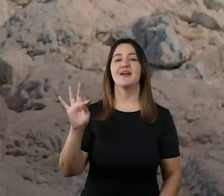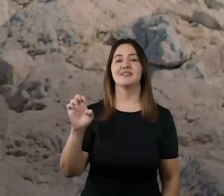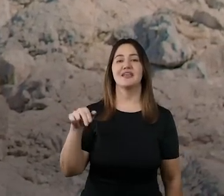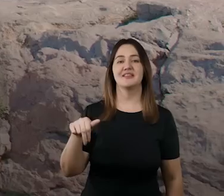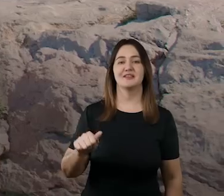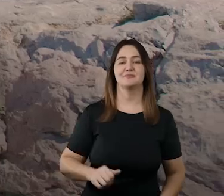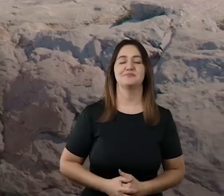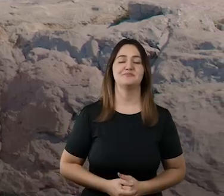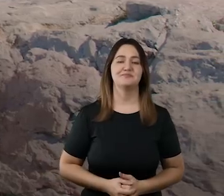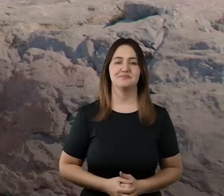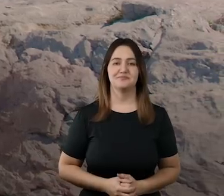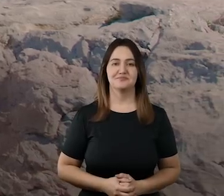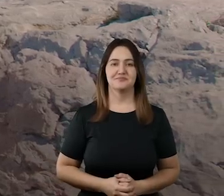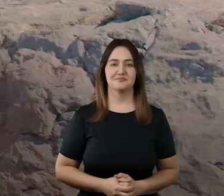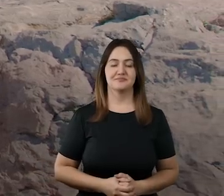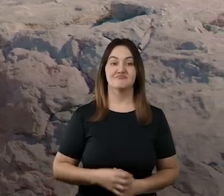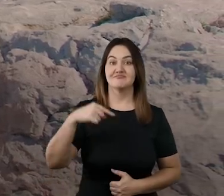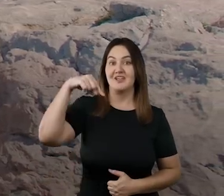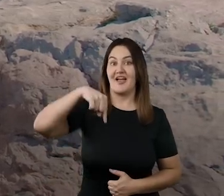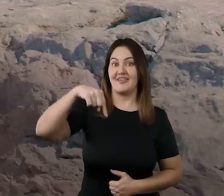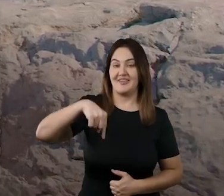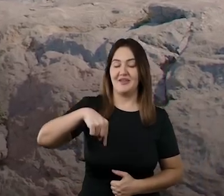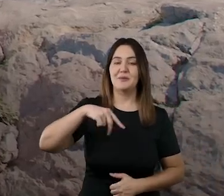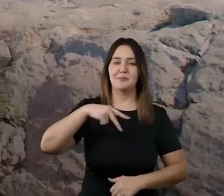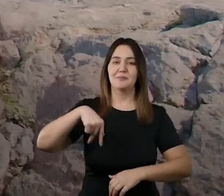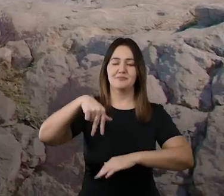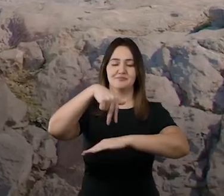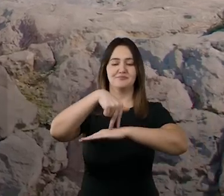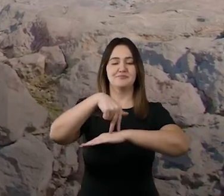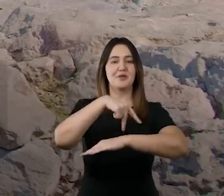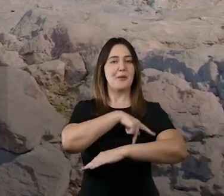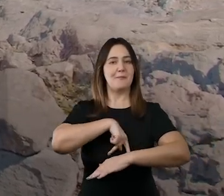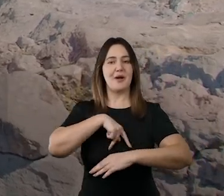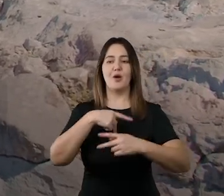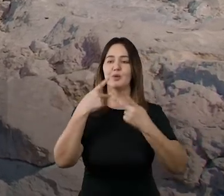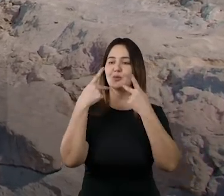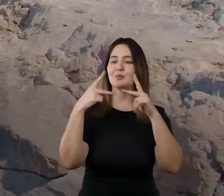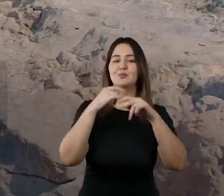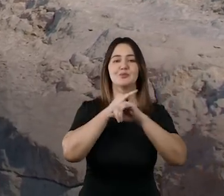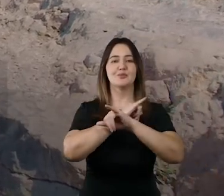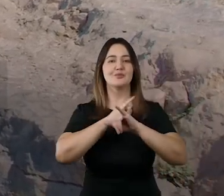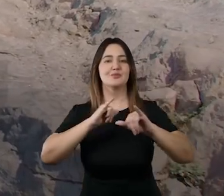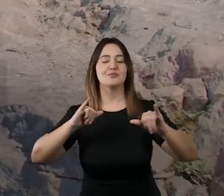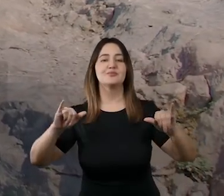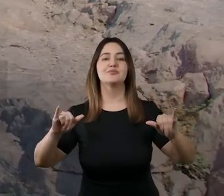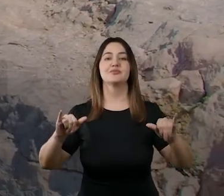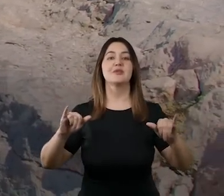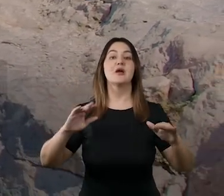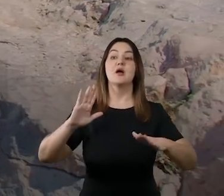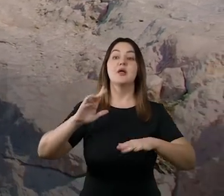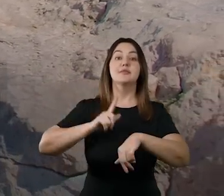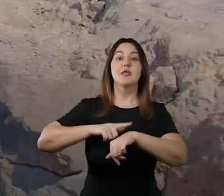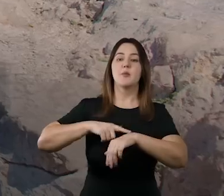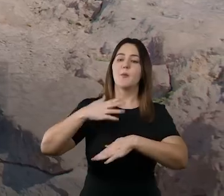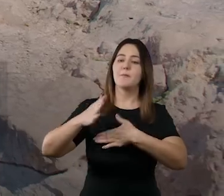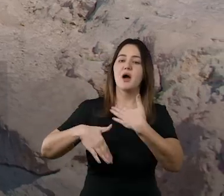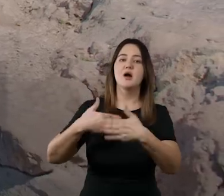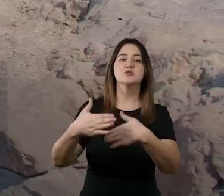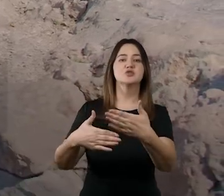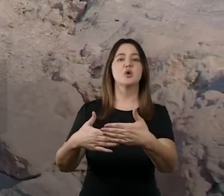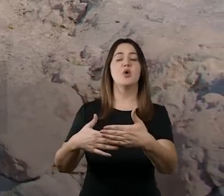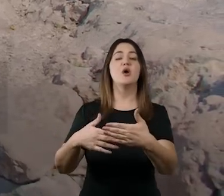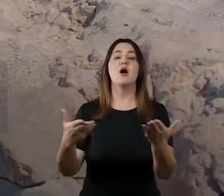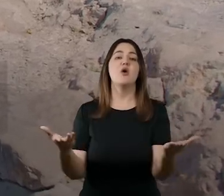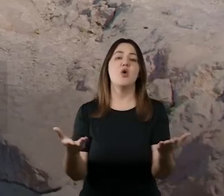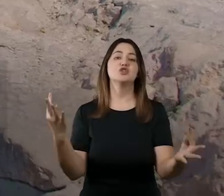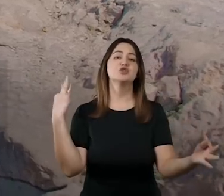cidade. Aqui foi a mensagem do apóstolo Paulo. O tempo passou, O Areópago se tornou apenas um lugar de